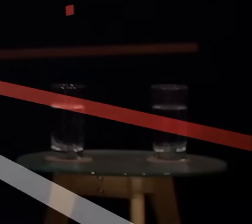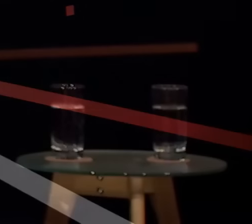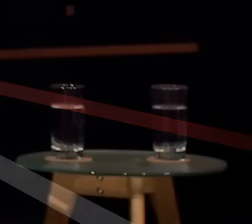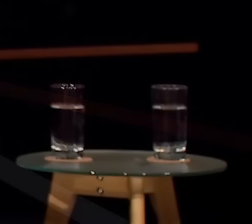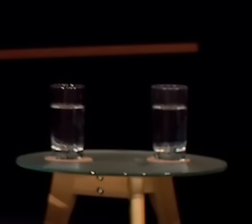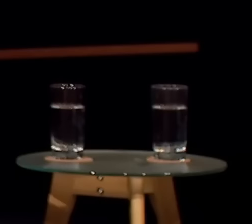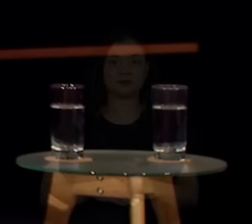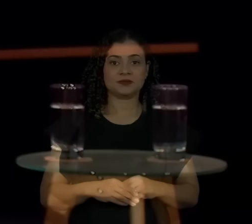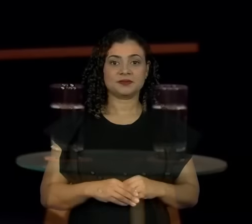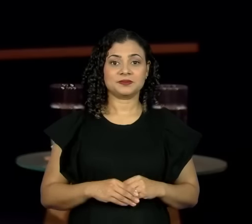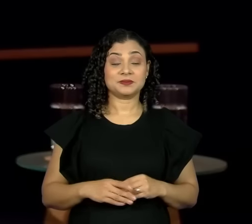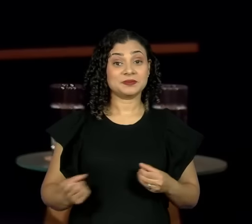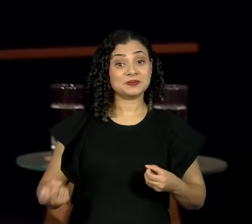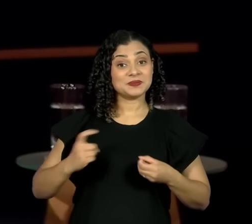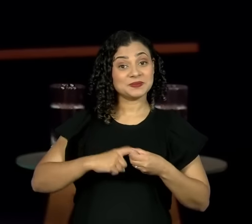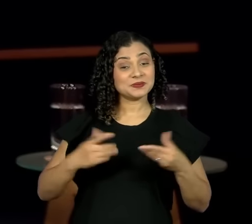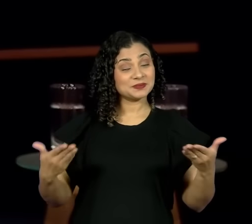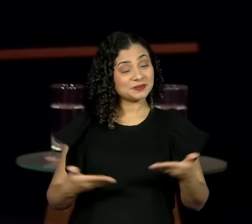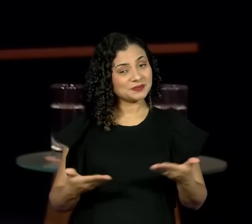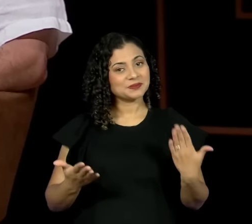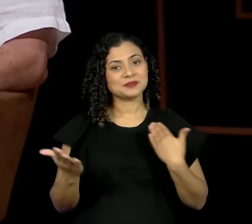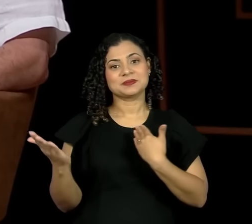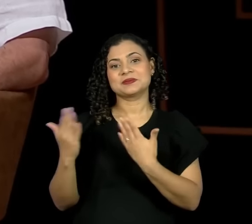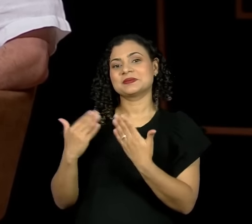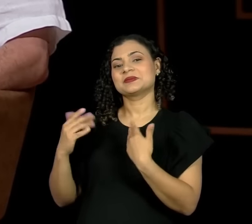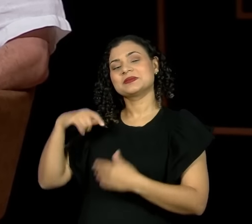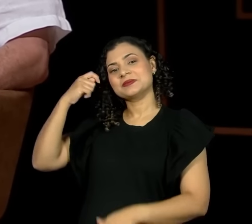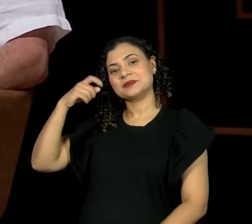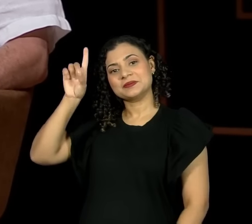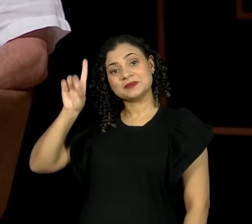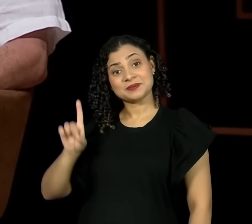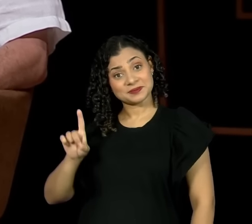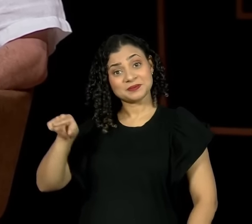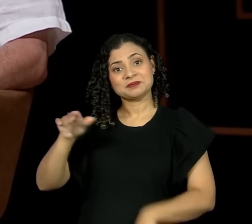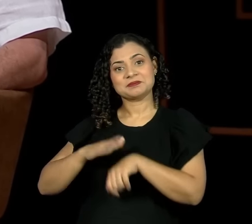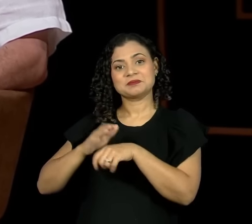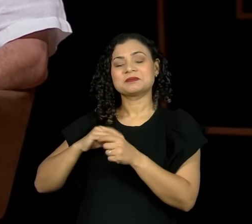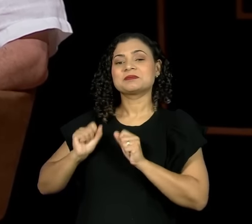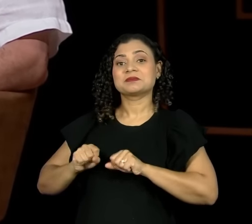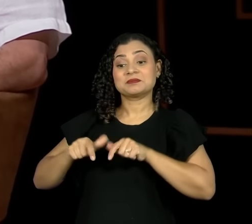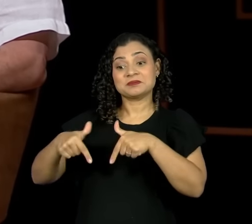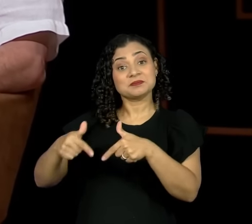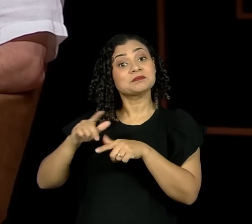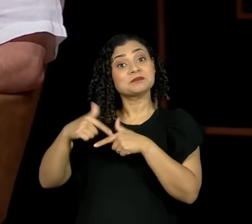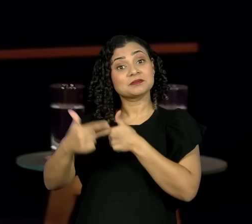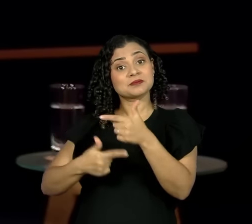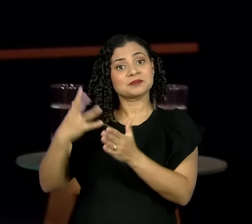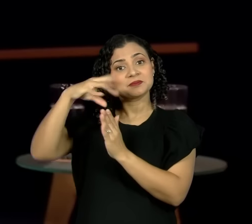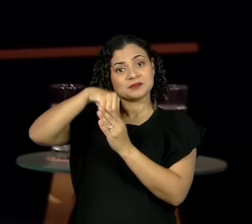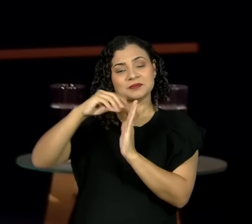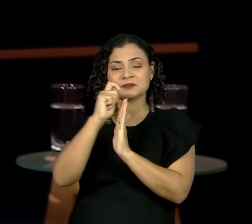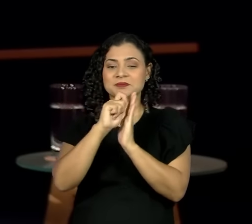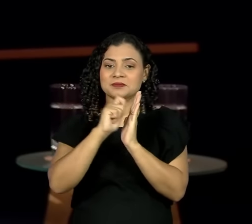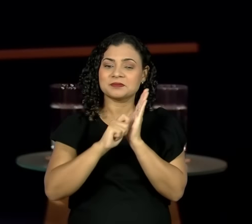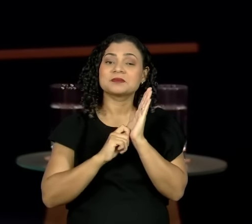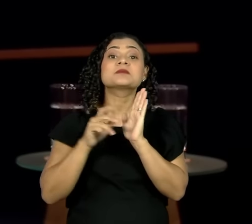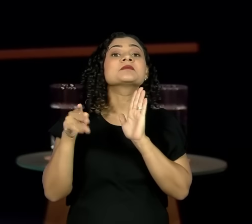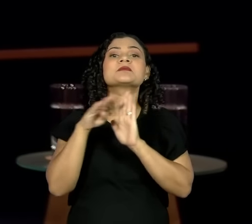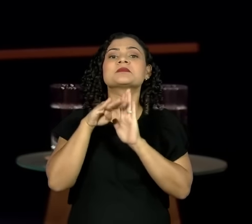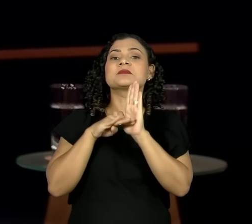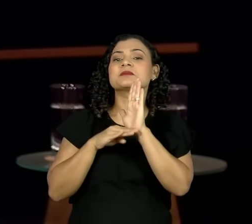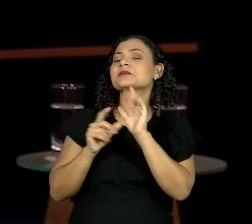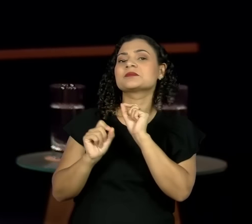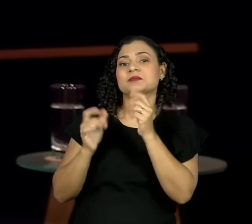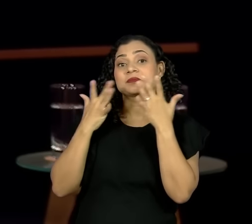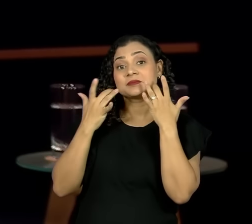Assunção estamos de volta hoje conversando com ator diretor produtor teatral Fábio Assunção no ano 2000 você teve no